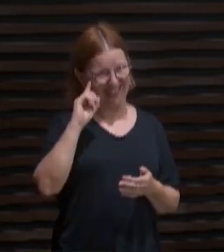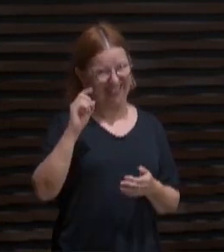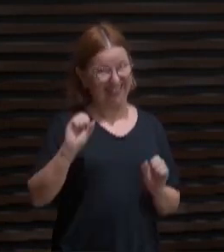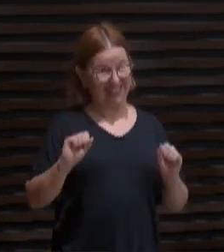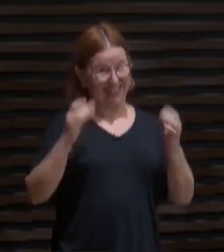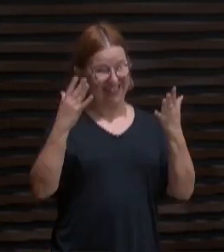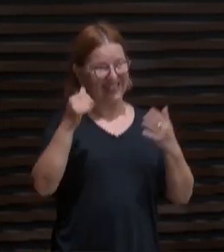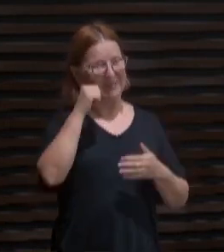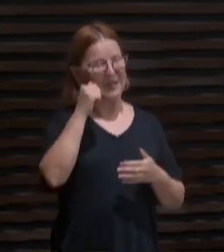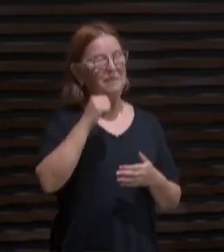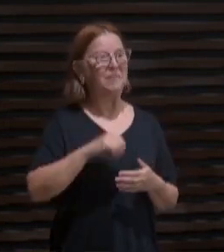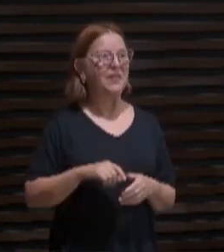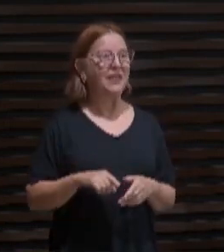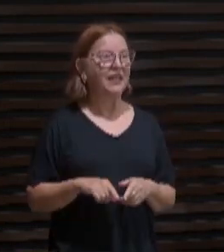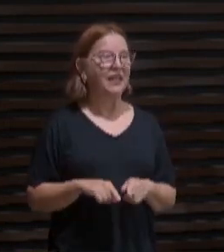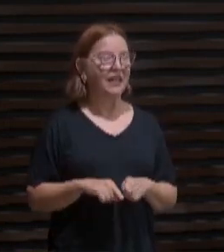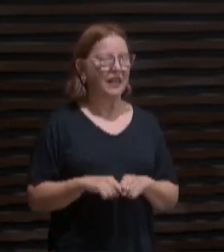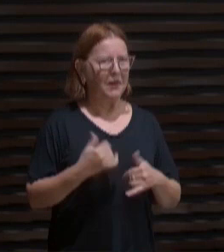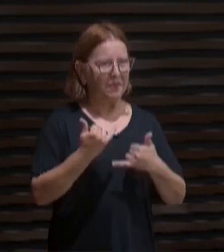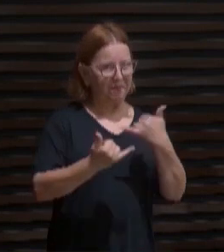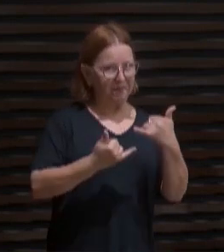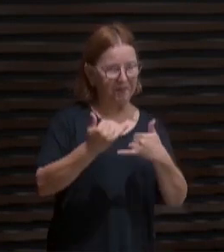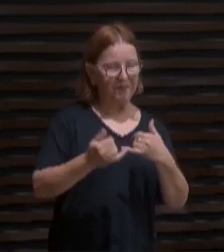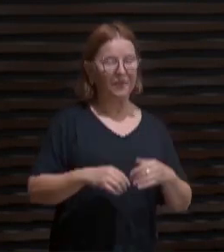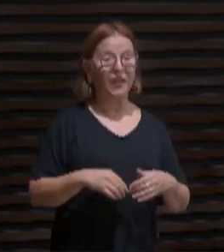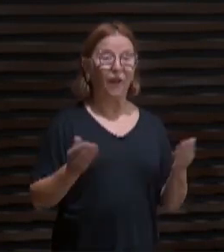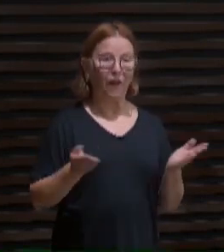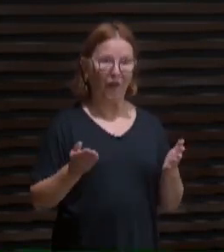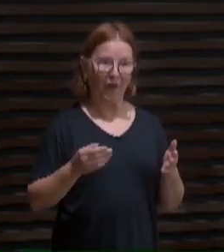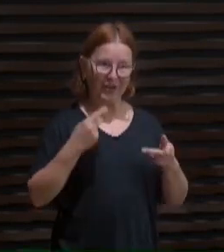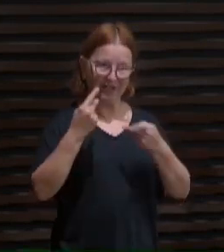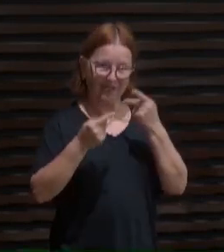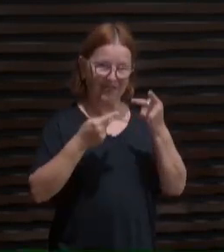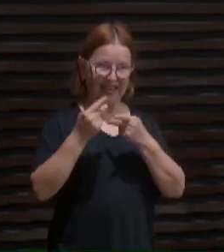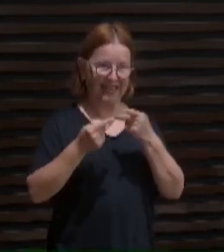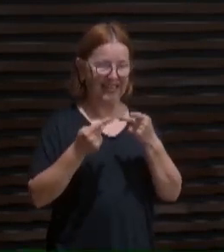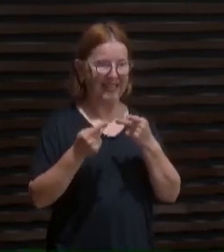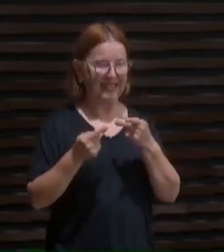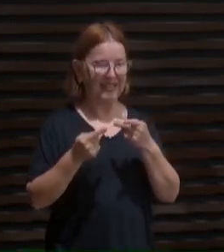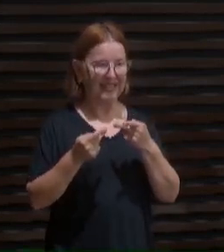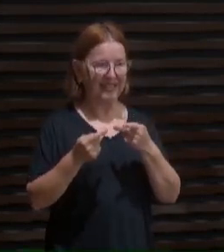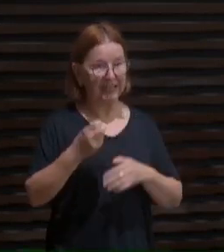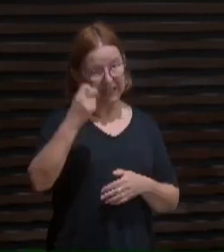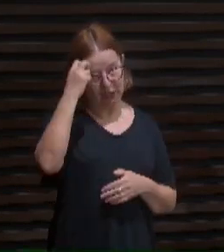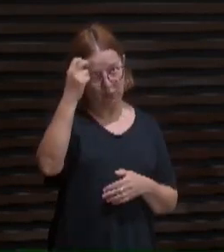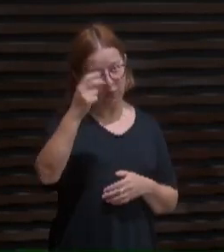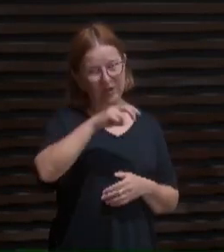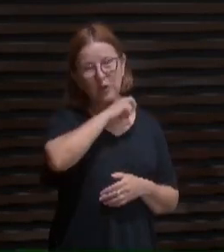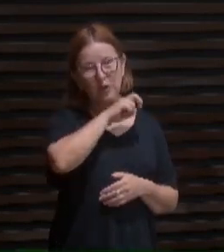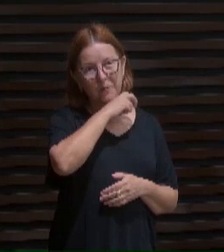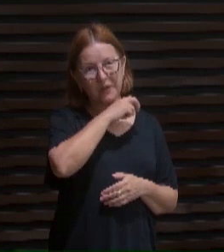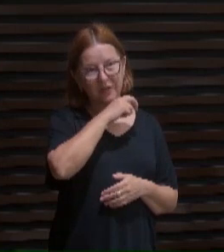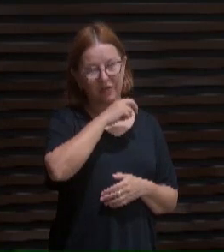Mas é um pouco de ironismo. Eu hoje vou falar sobre a cultura da serpente com base